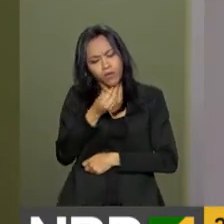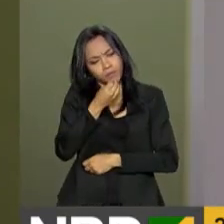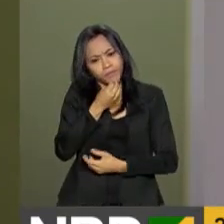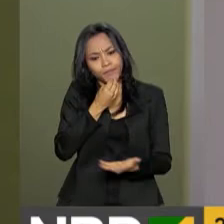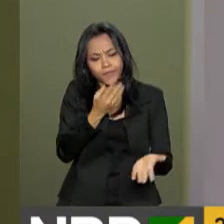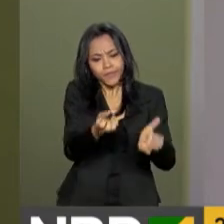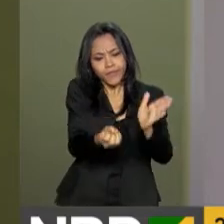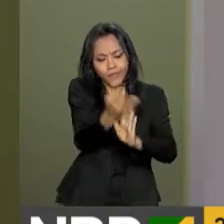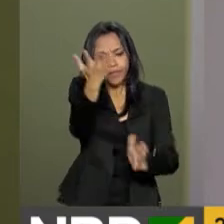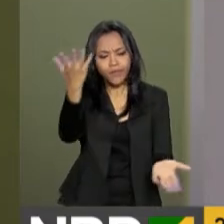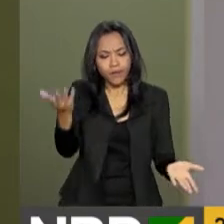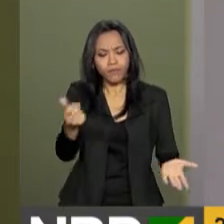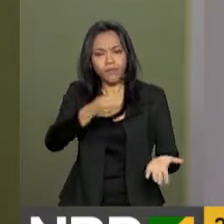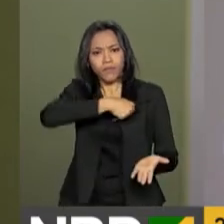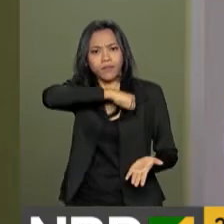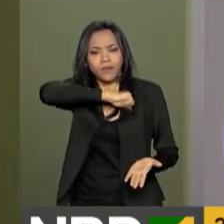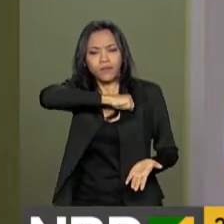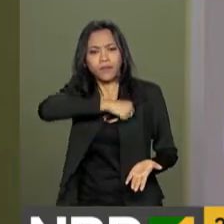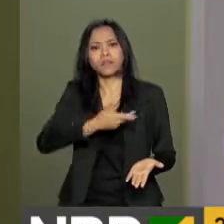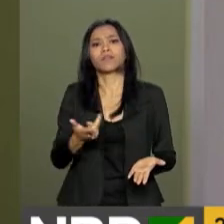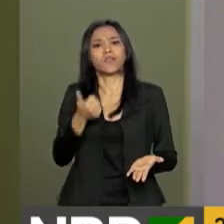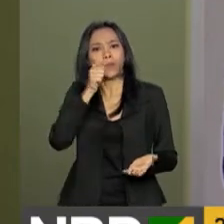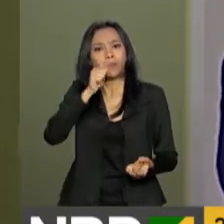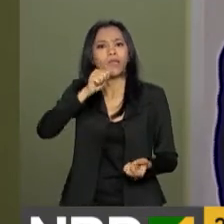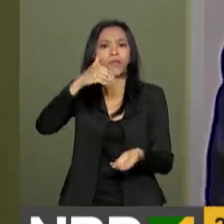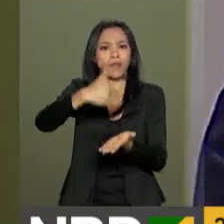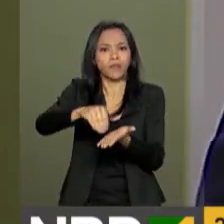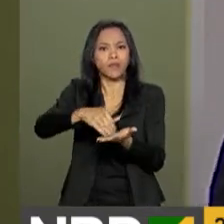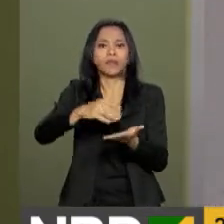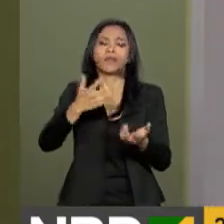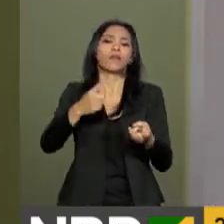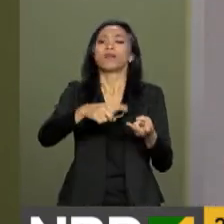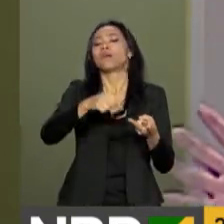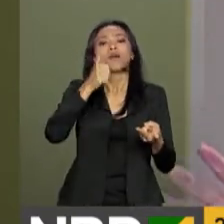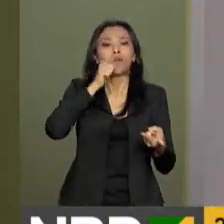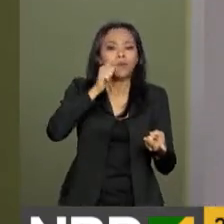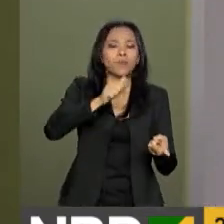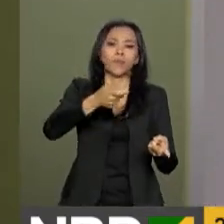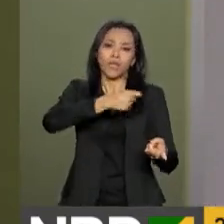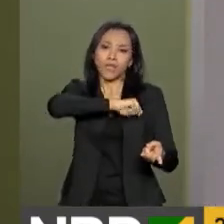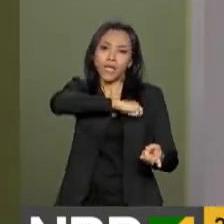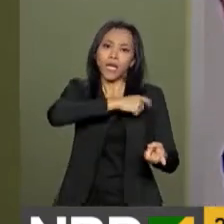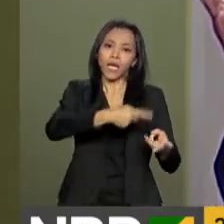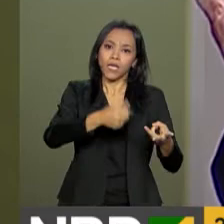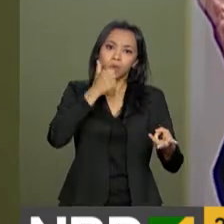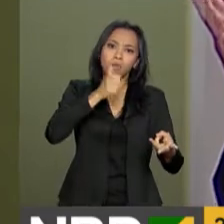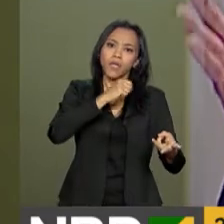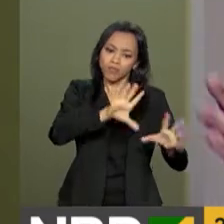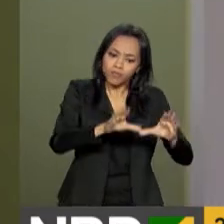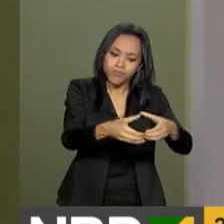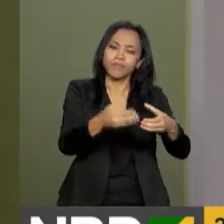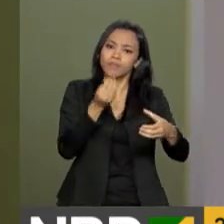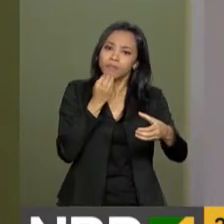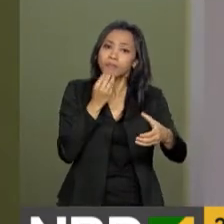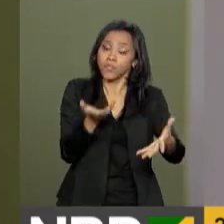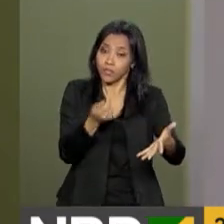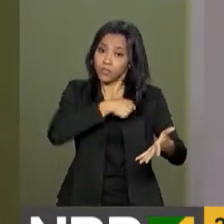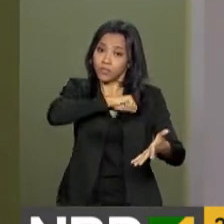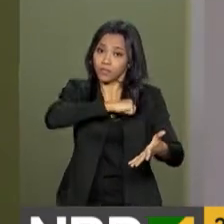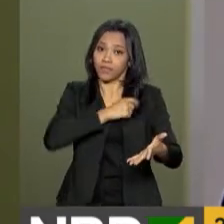uma delegacia com uma delegada uma escrivã 10 15 investigadores para atender as mulheres têm um sucesso extraordinário